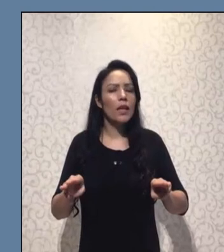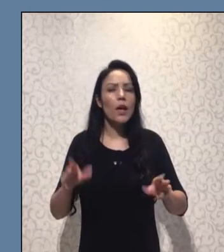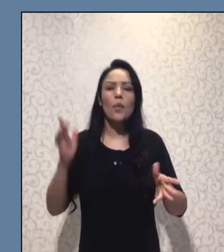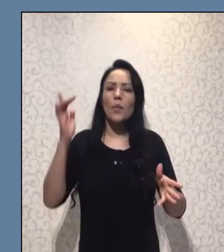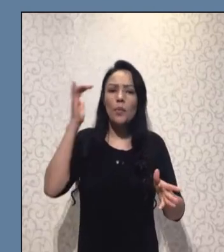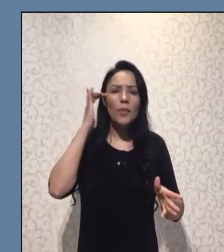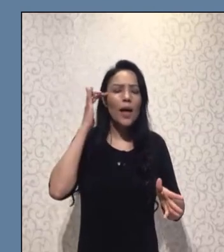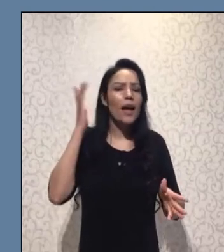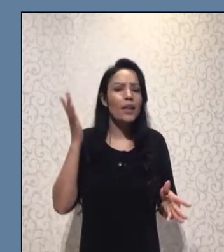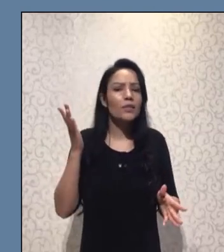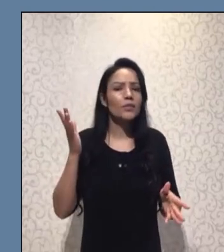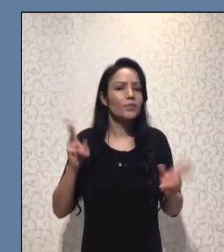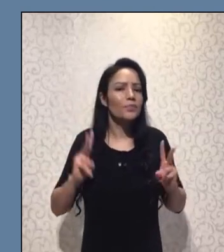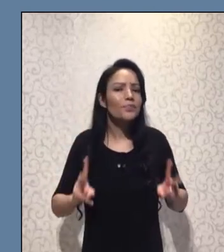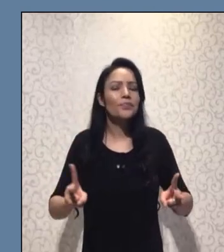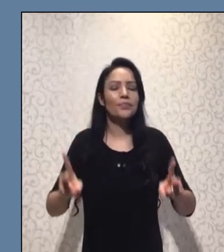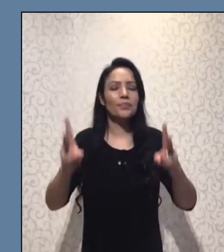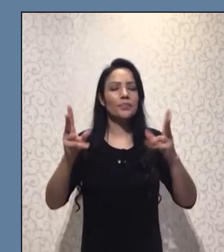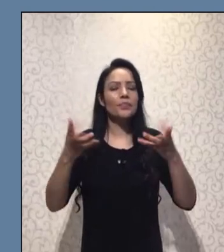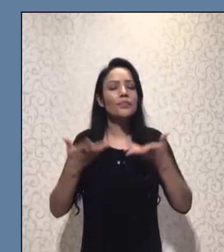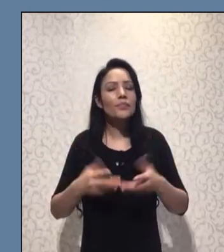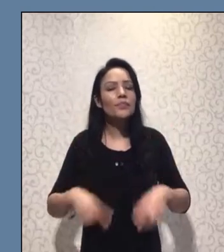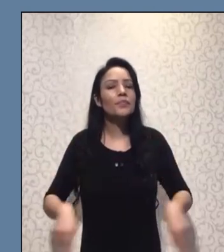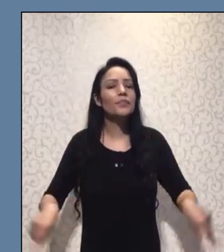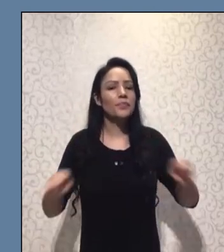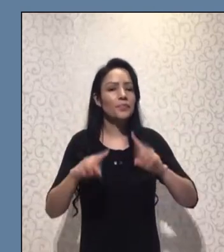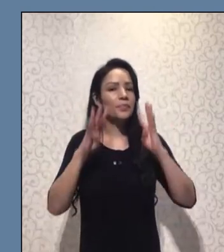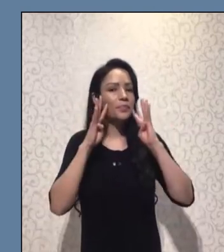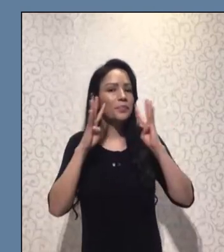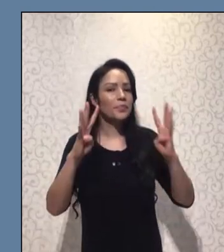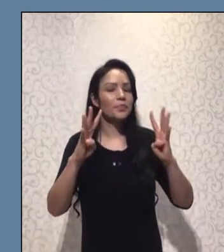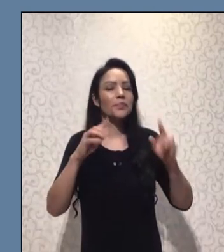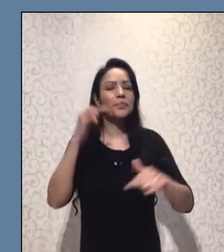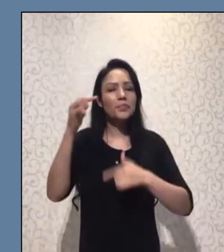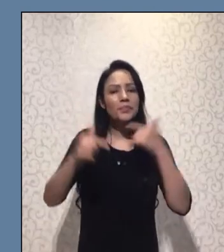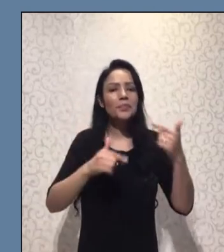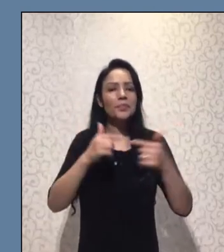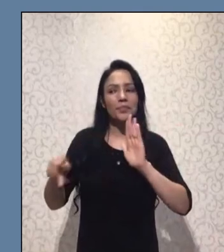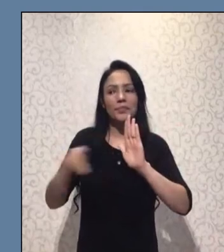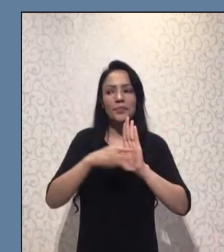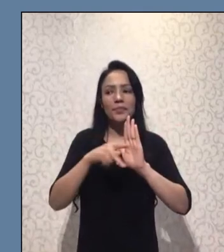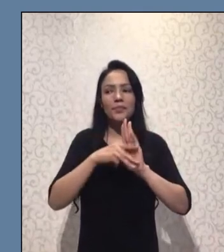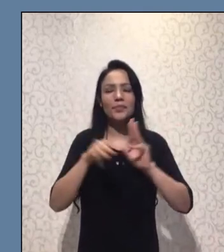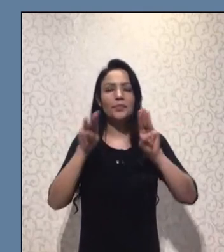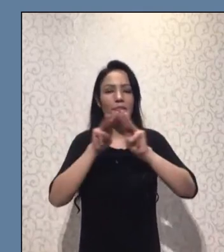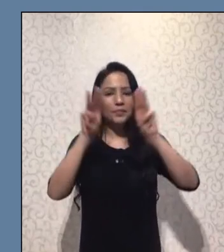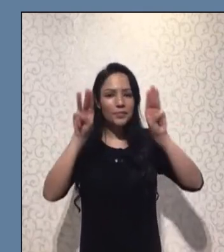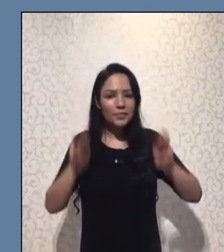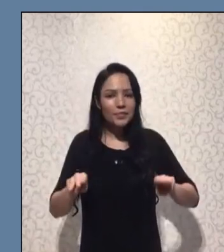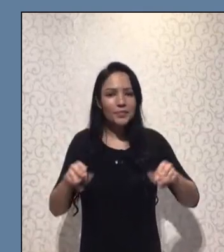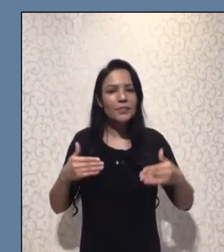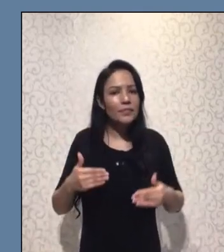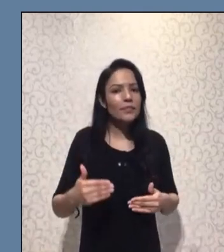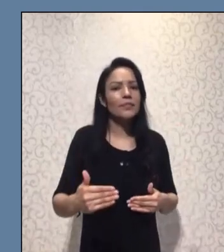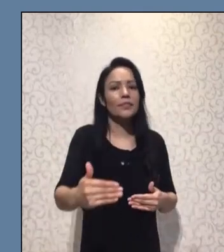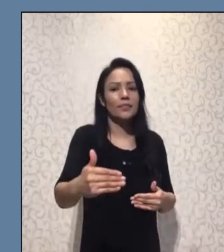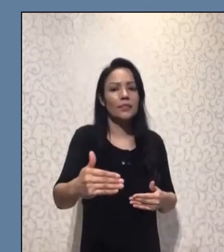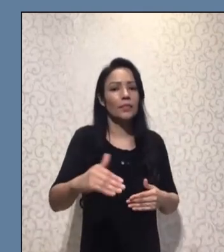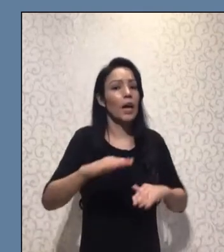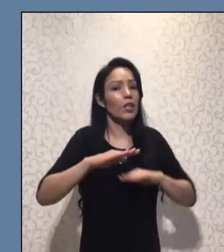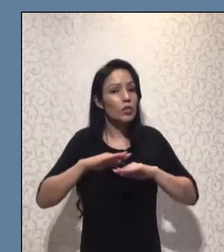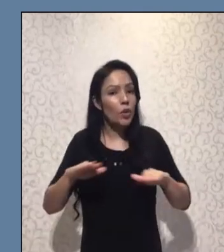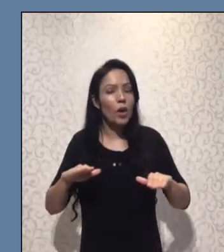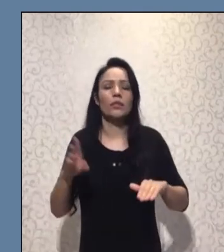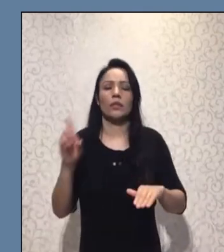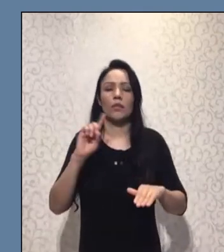vamos continuar atentos à atividade dos museus daqui para frente, mas não apenas. Que essa